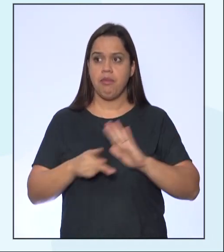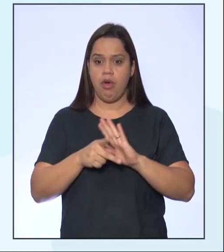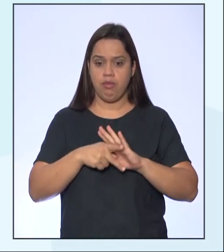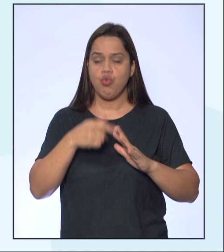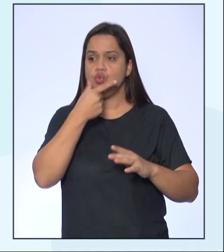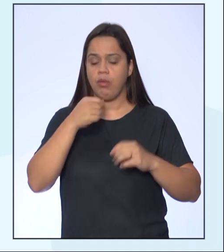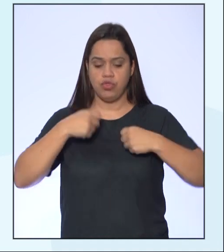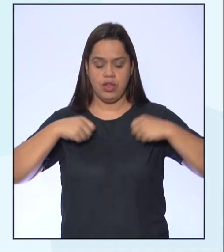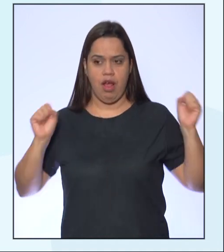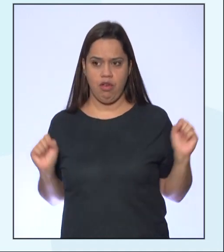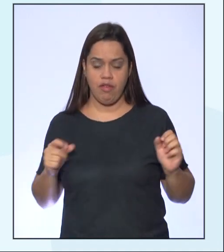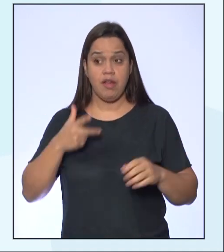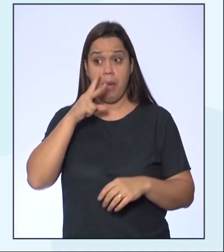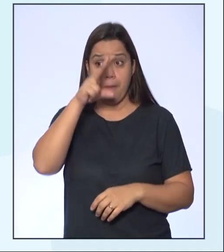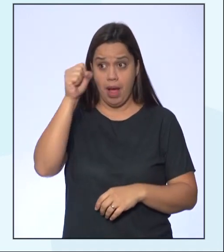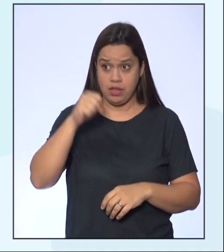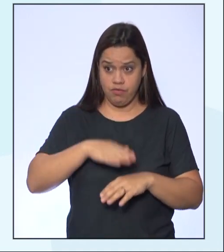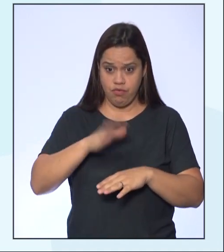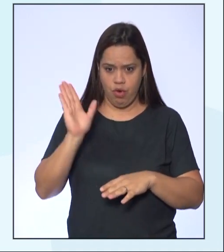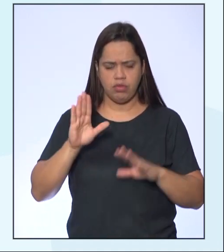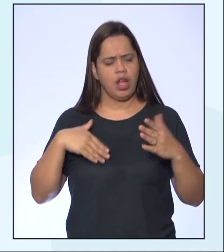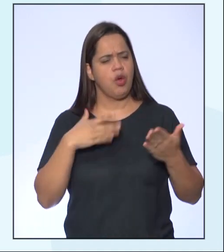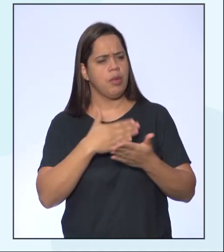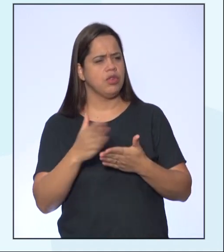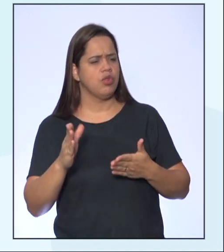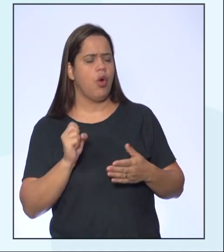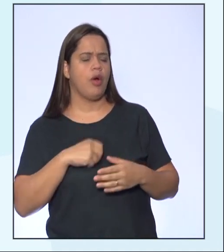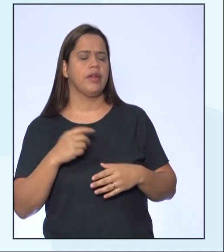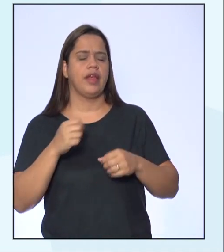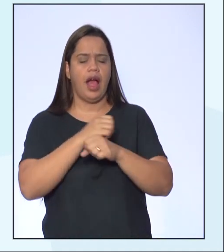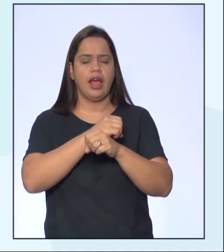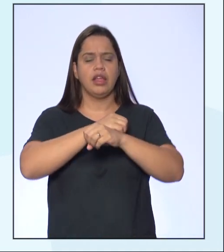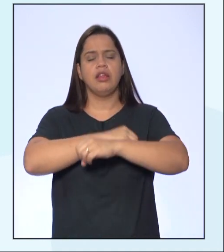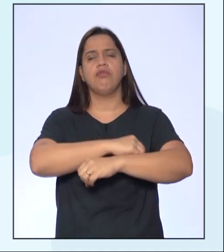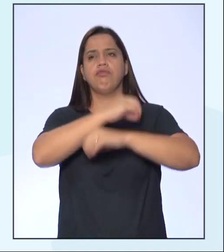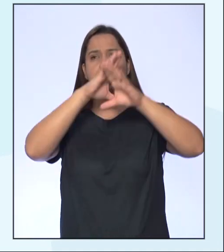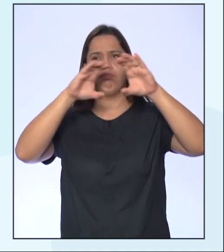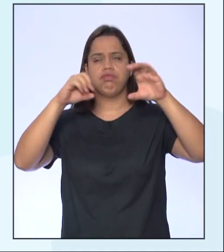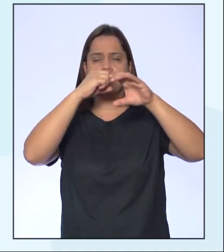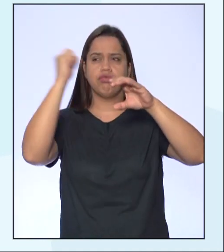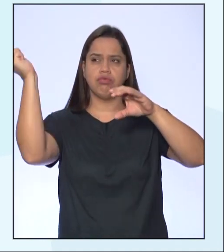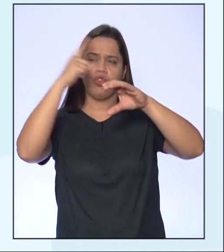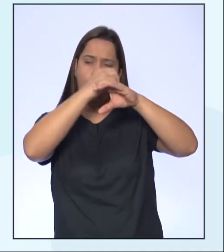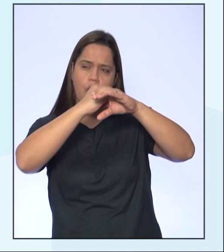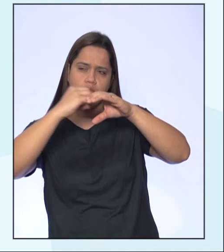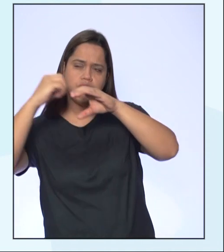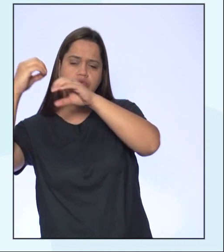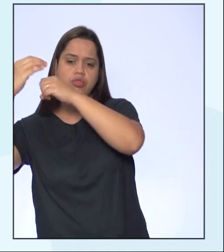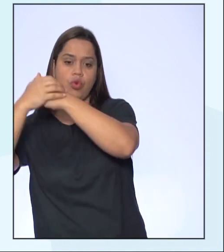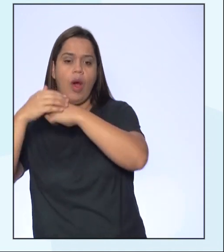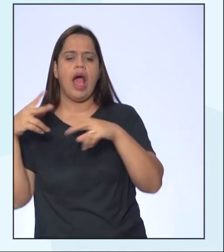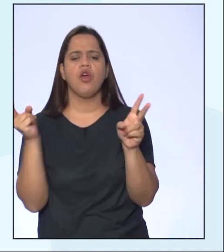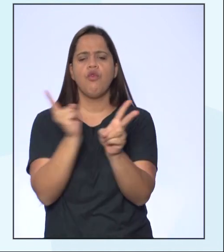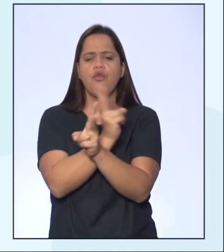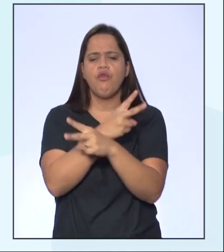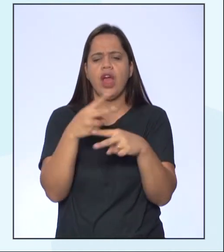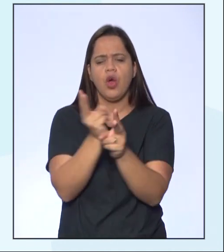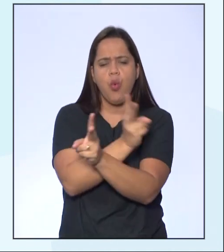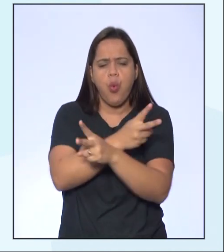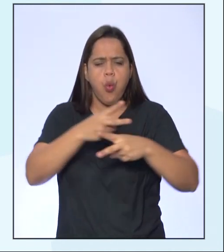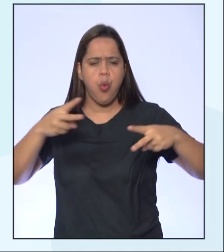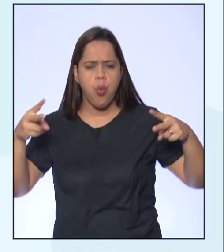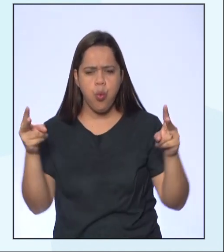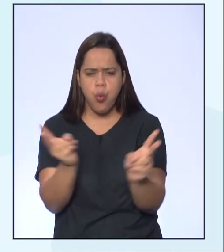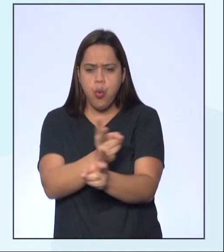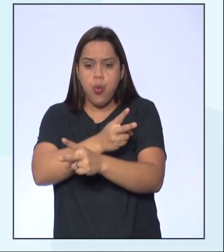Você começa, vento." E se retirou atrás de uma nuvem. O vento, furiosamente, começou a soprar tão